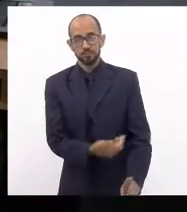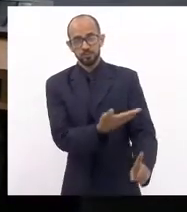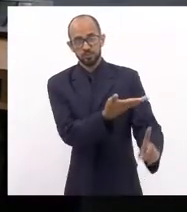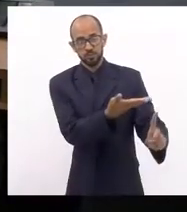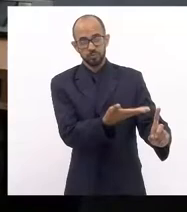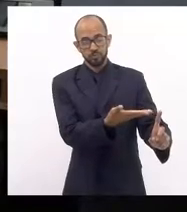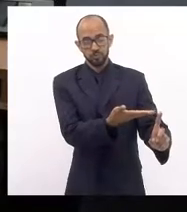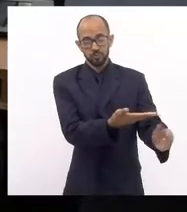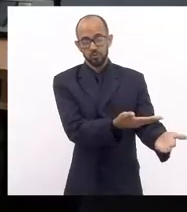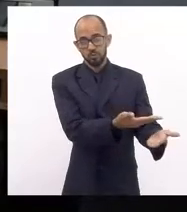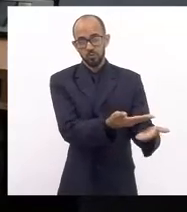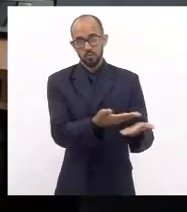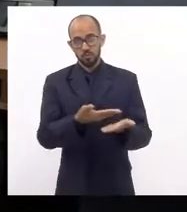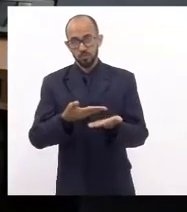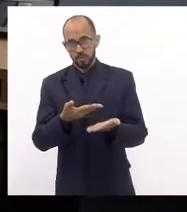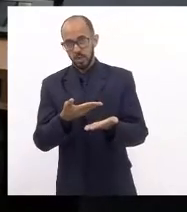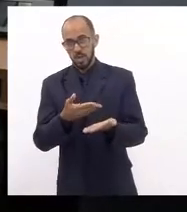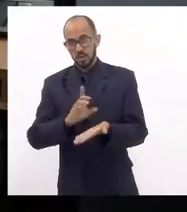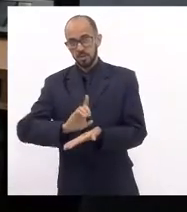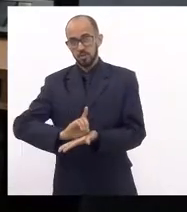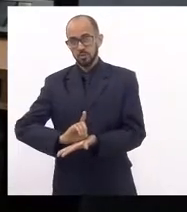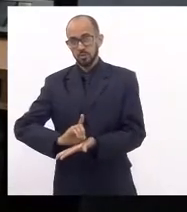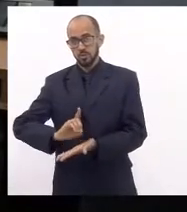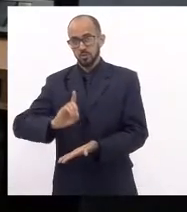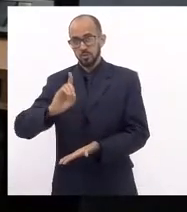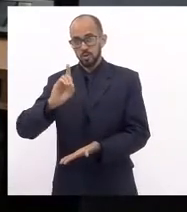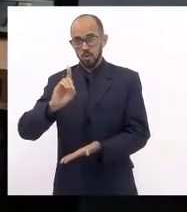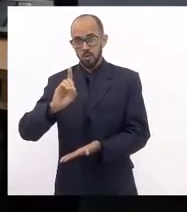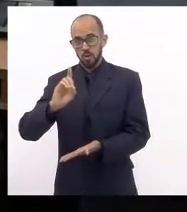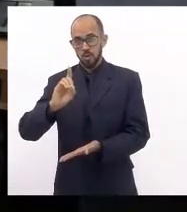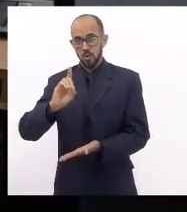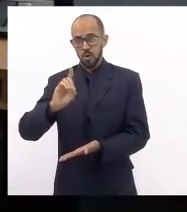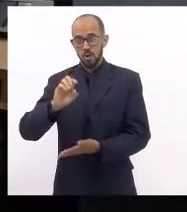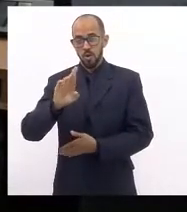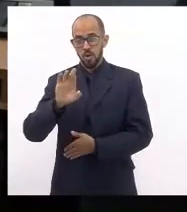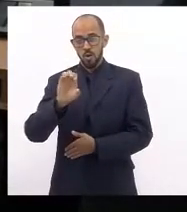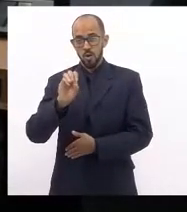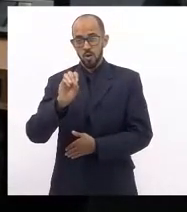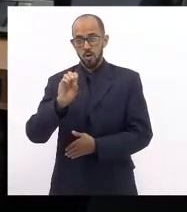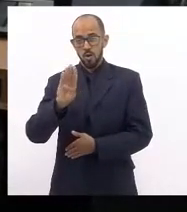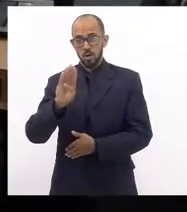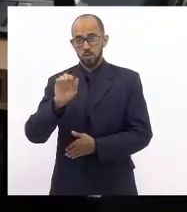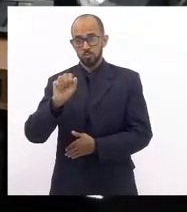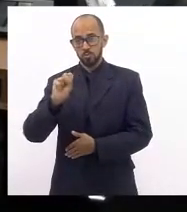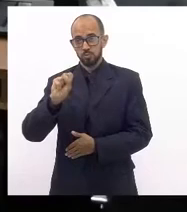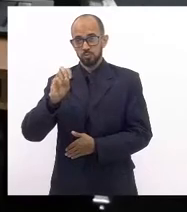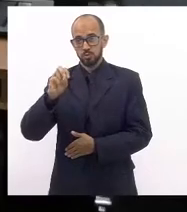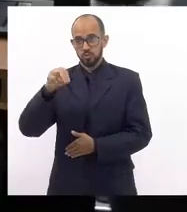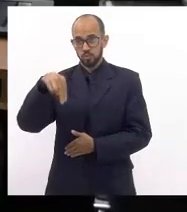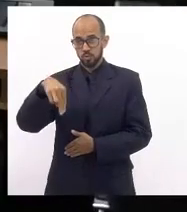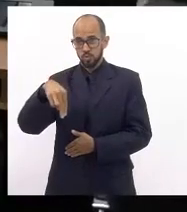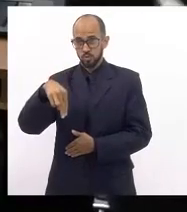Tenho a honra de chamar o excelentíssimo doutor Robson Pedrosa.